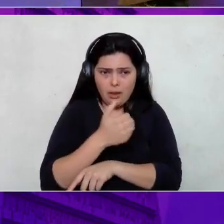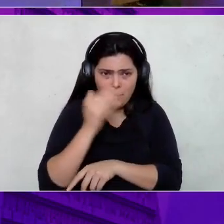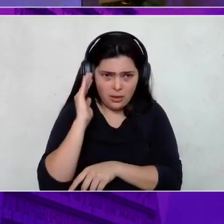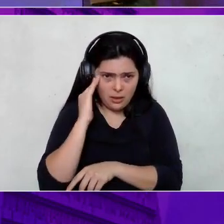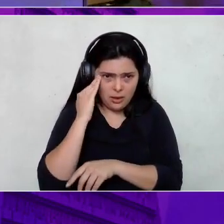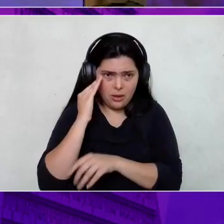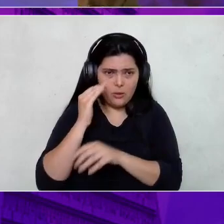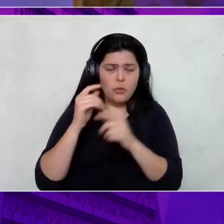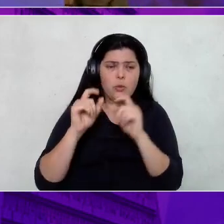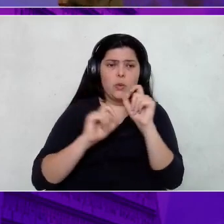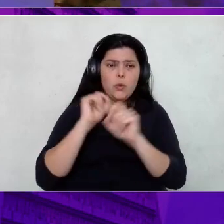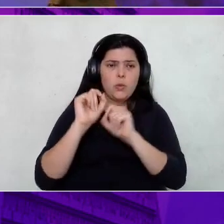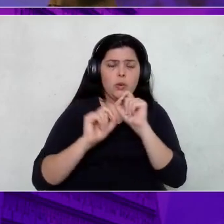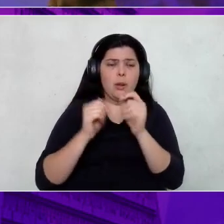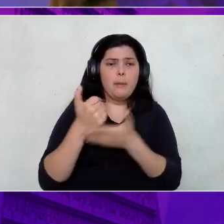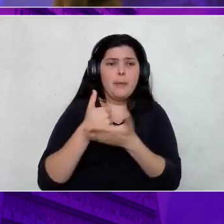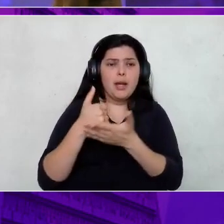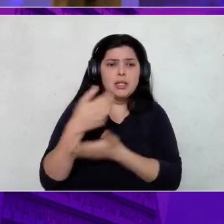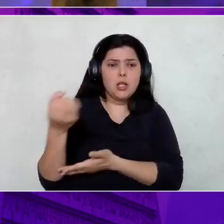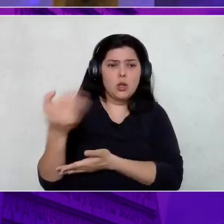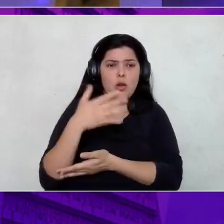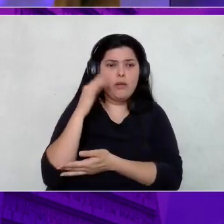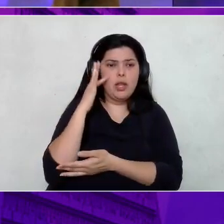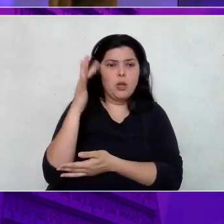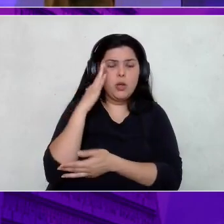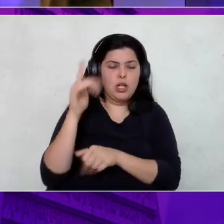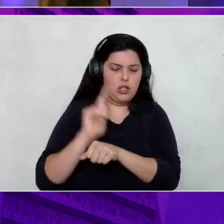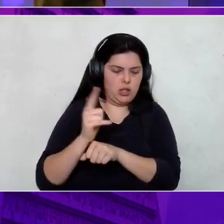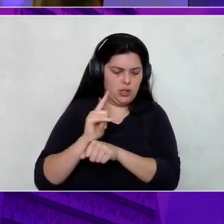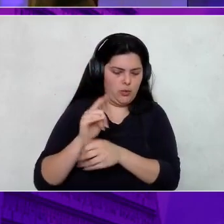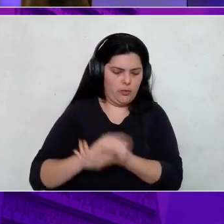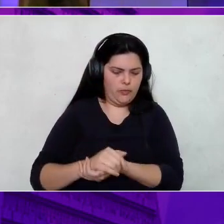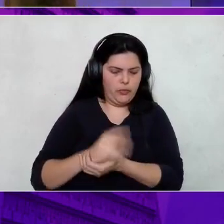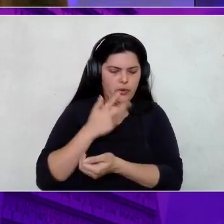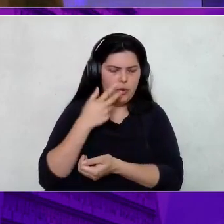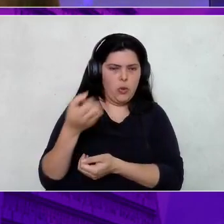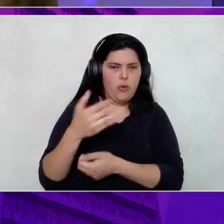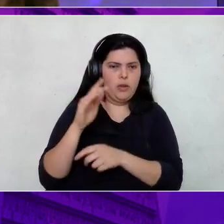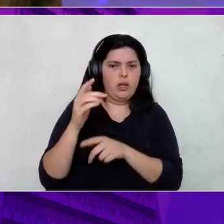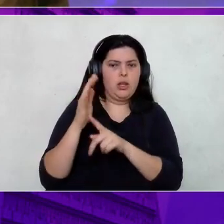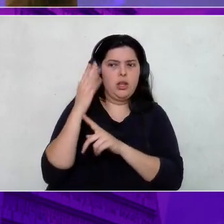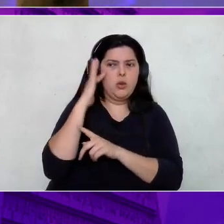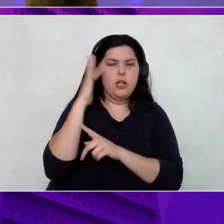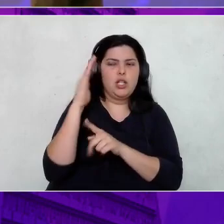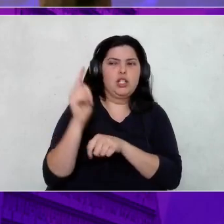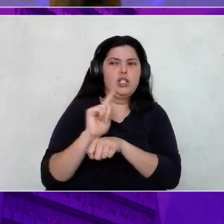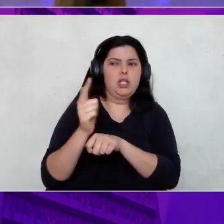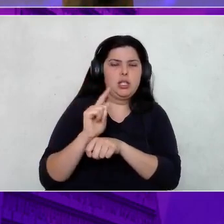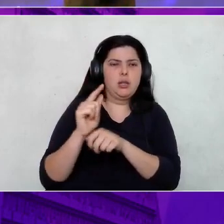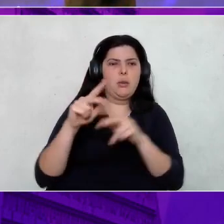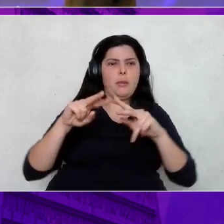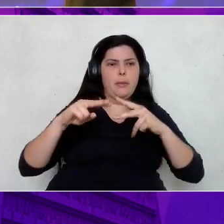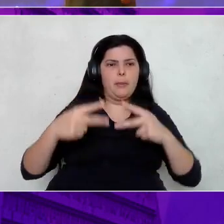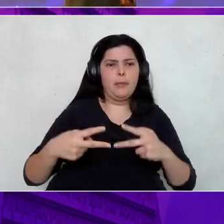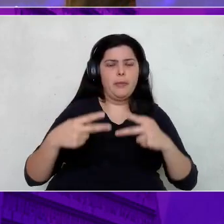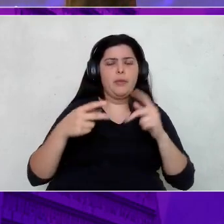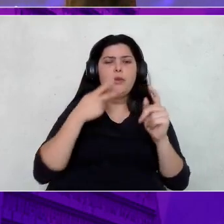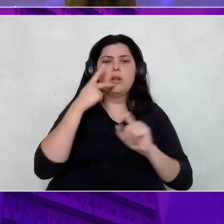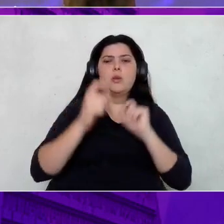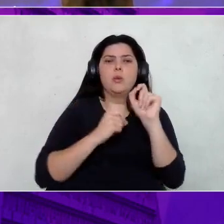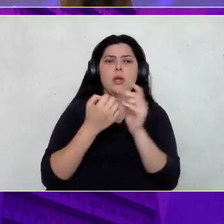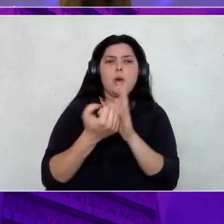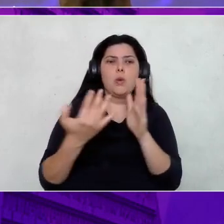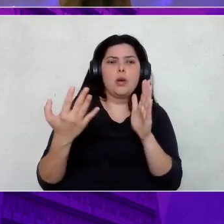está baseado numa nova teoria de gestão. Quando falo nova teoria de gestão, novo paradigma de gestão, estamos falando de quantum